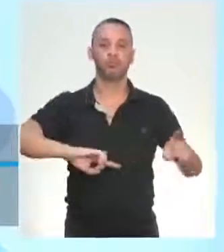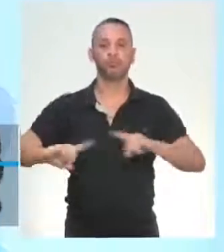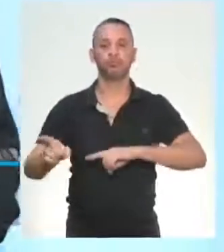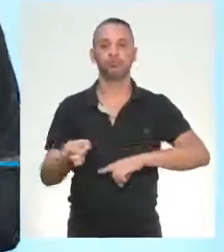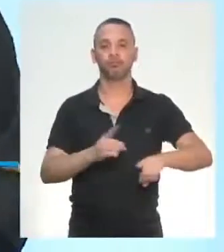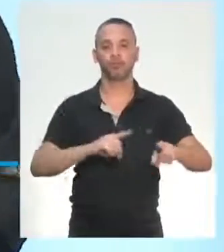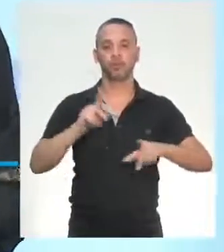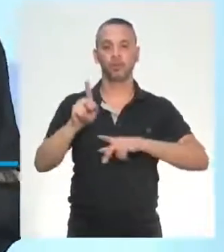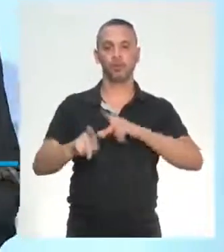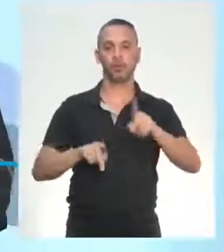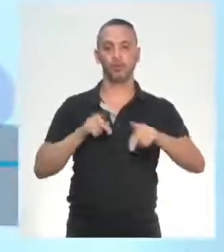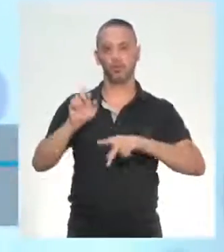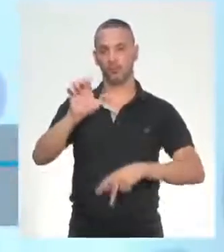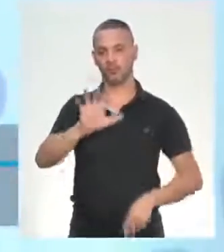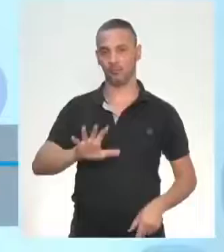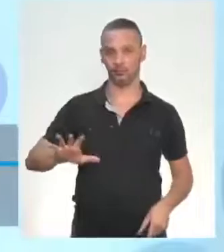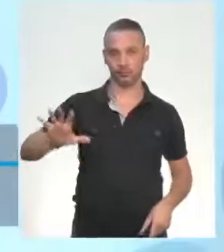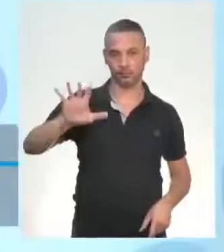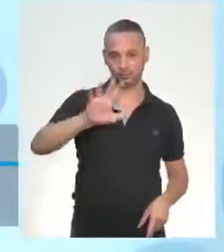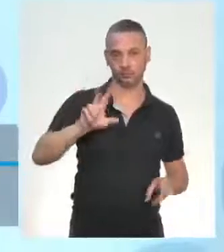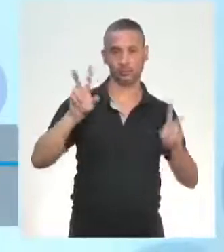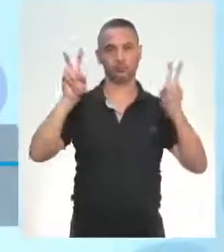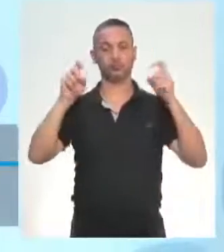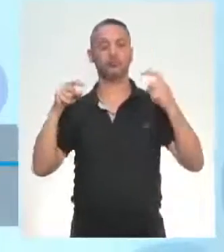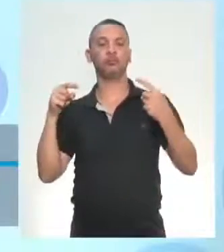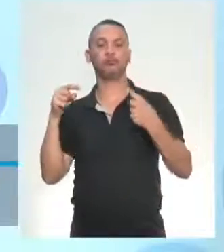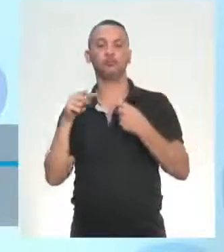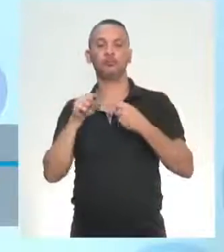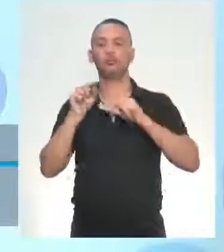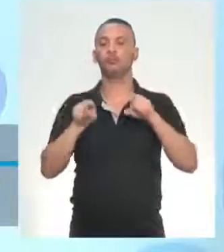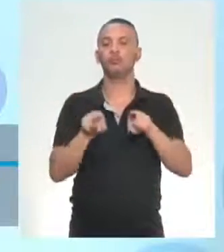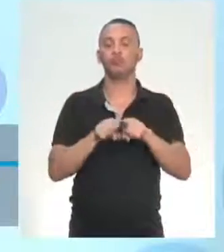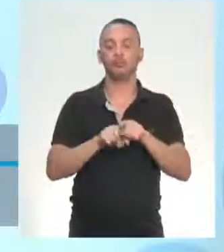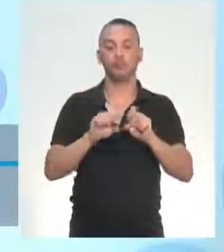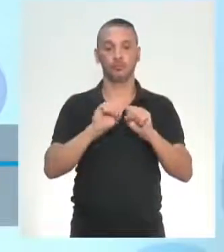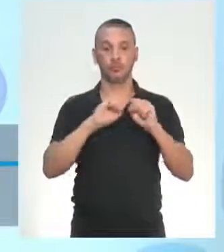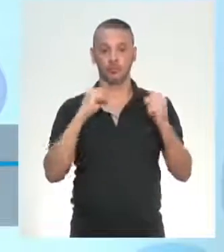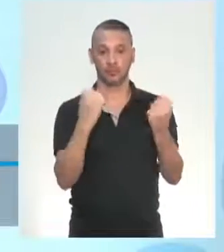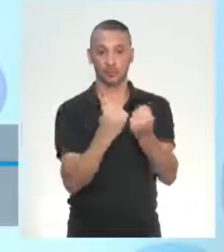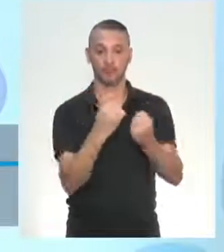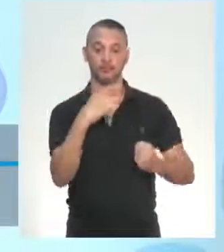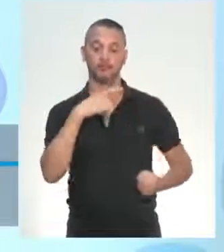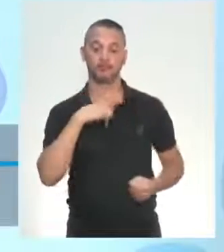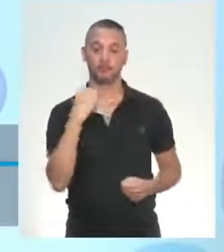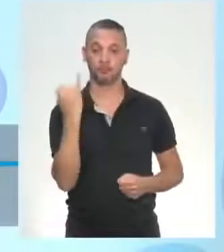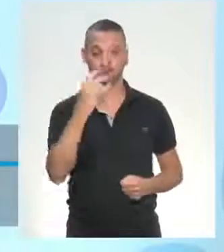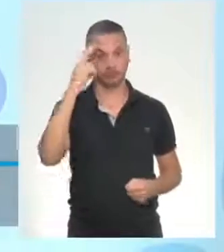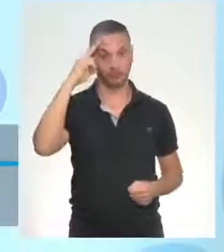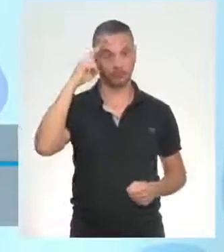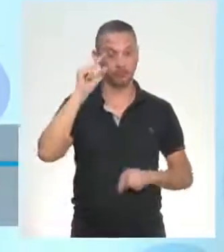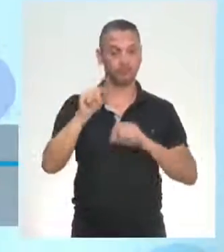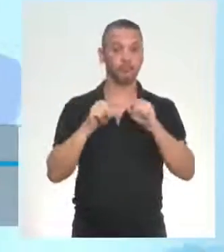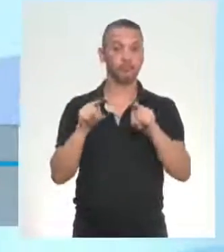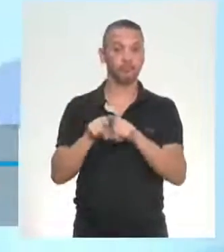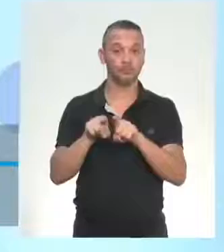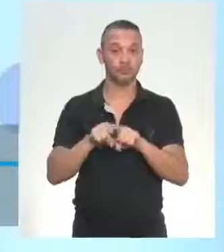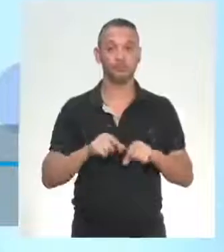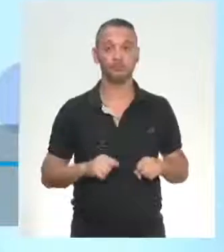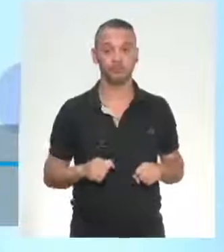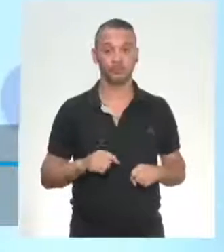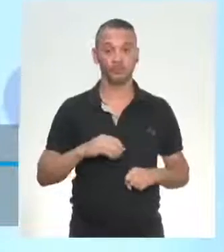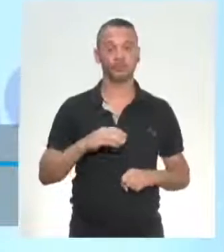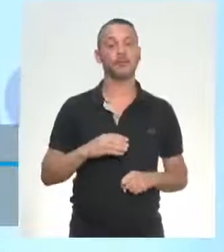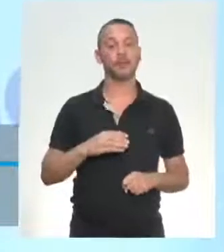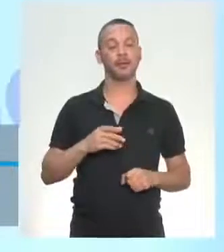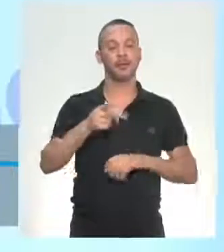dos povos europeus sobre essas sociedades. Lembrando para vocês que Portugal